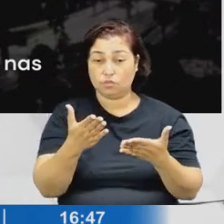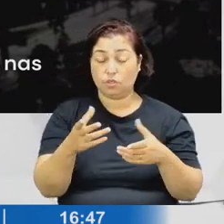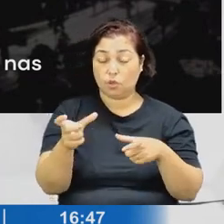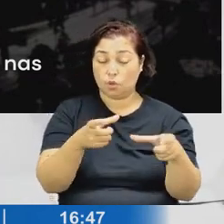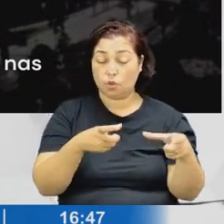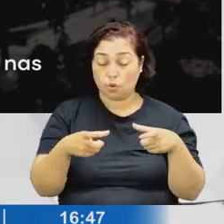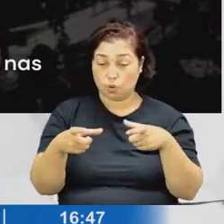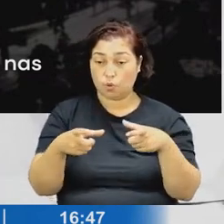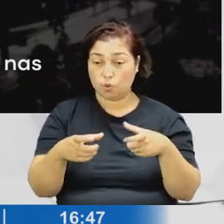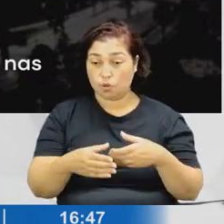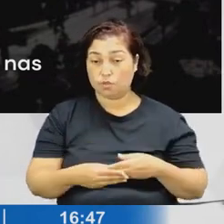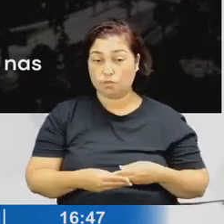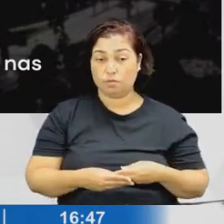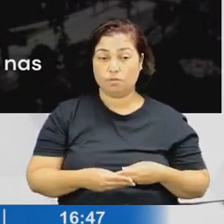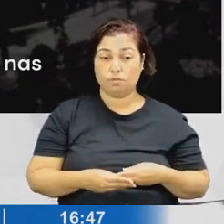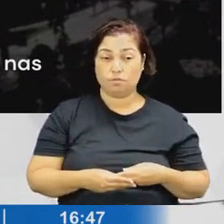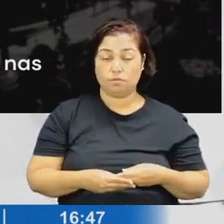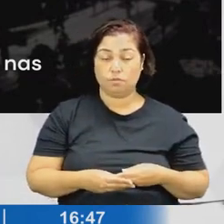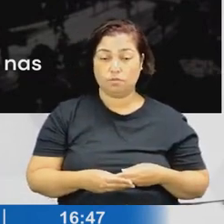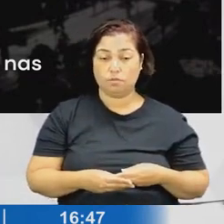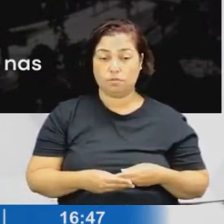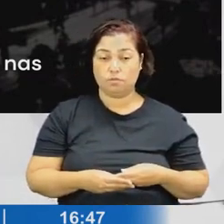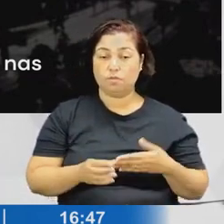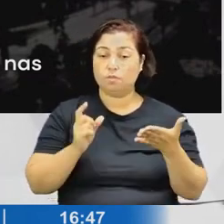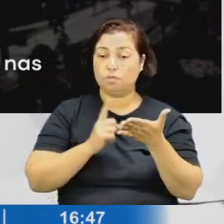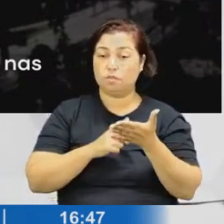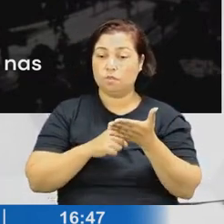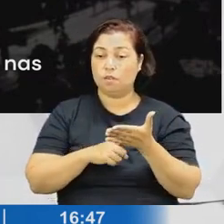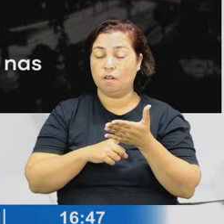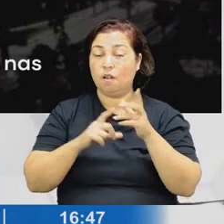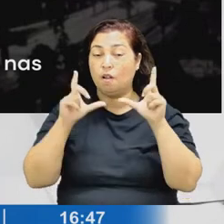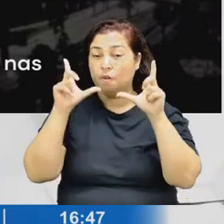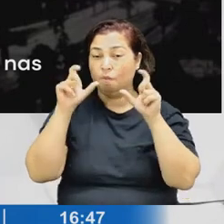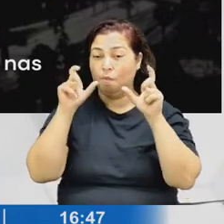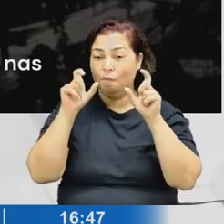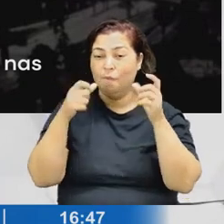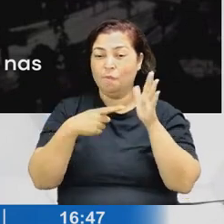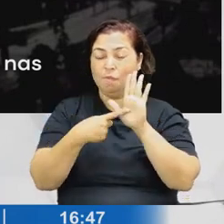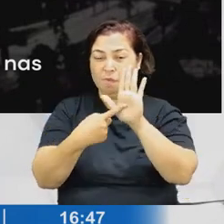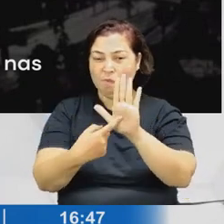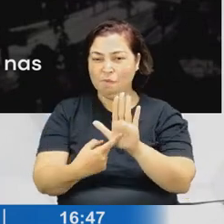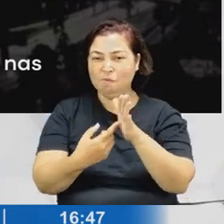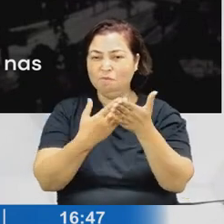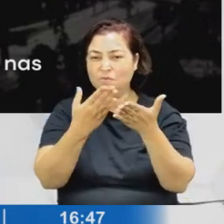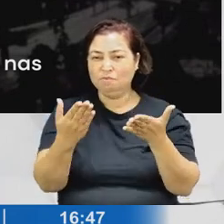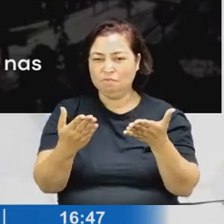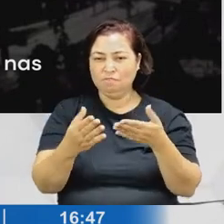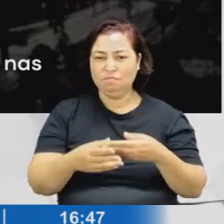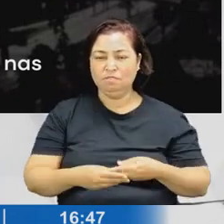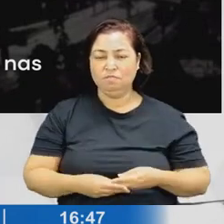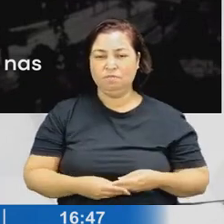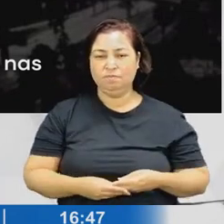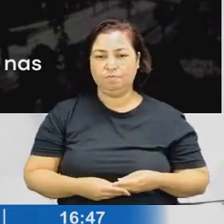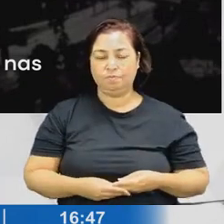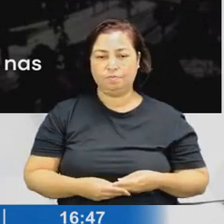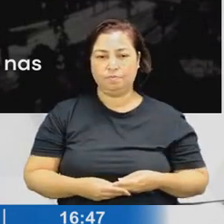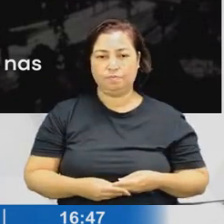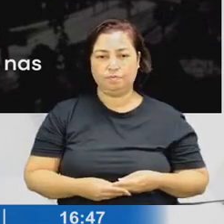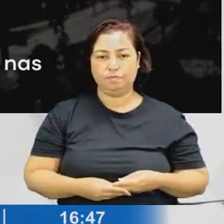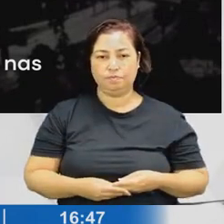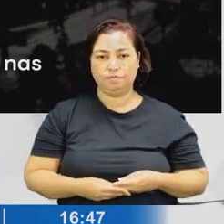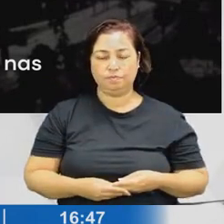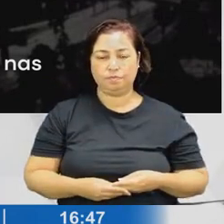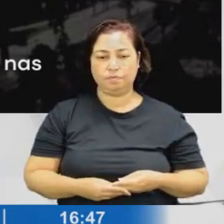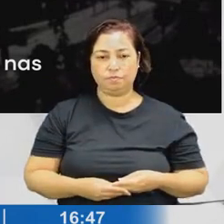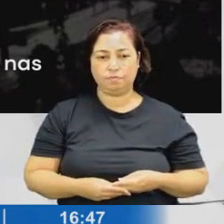no local e monta uma agenda de uma foto totalmente disruptiva em cima disso ações buscando que na percepção